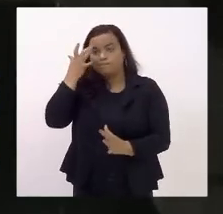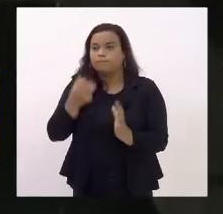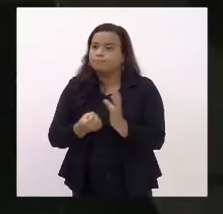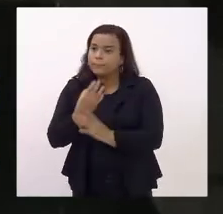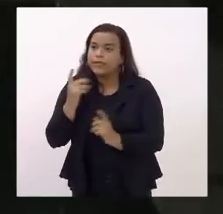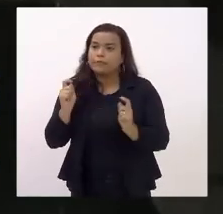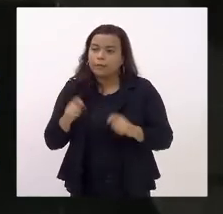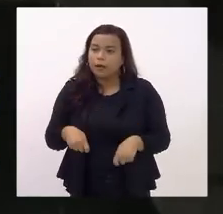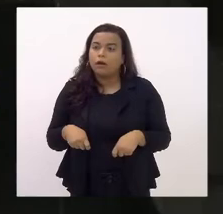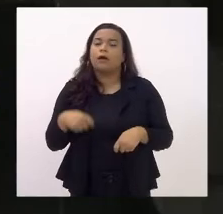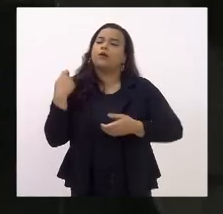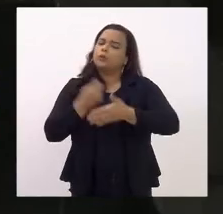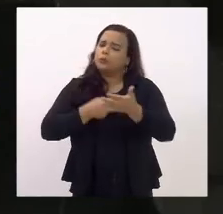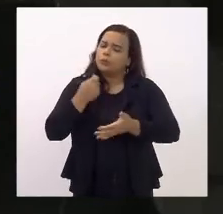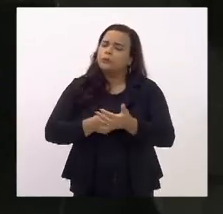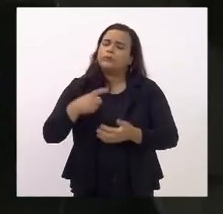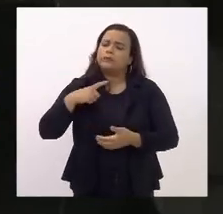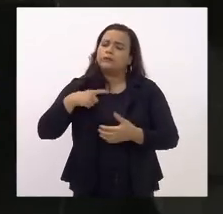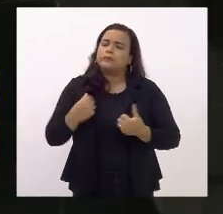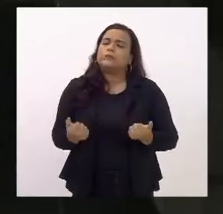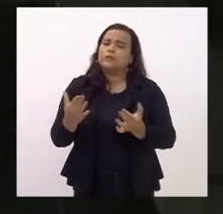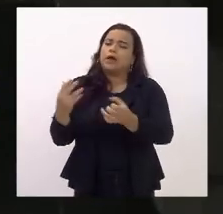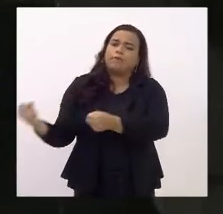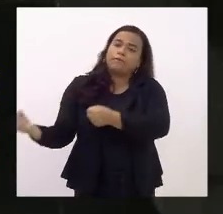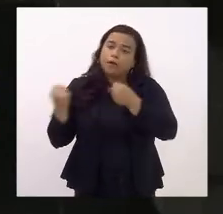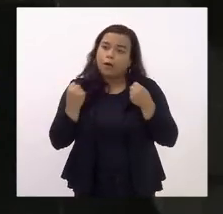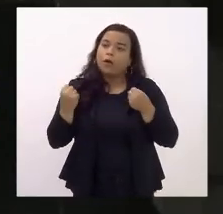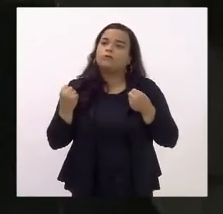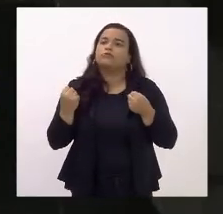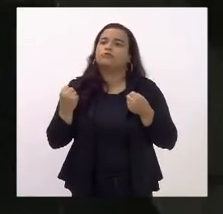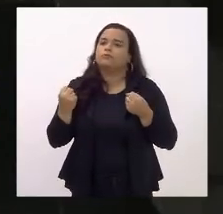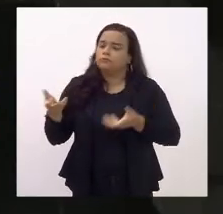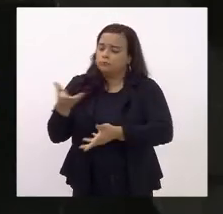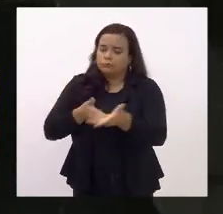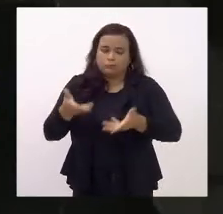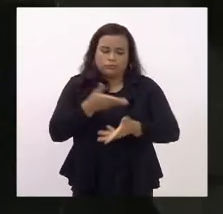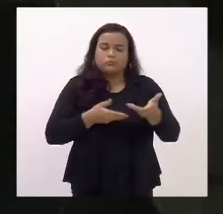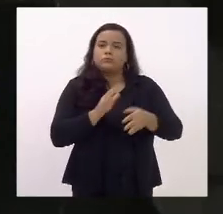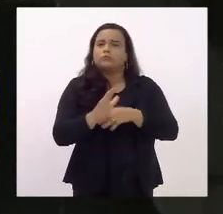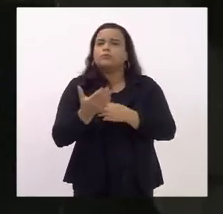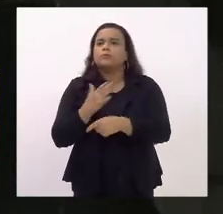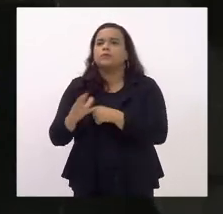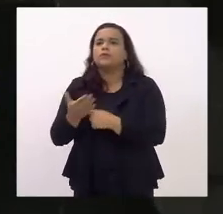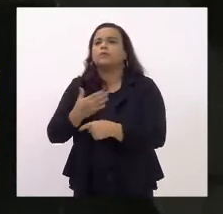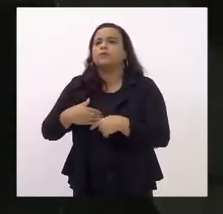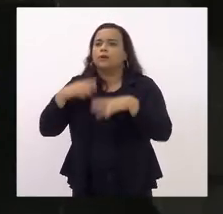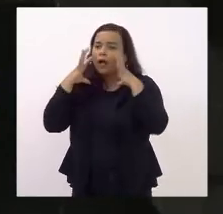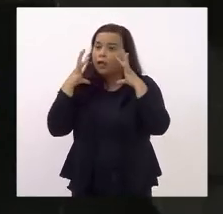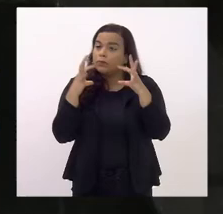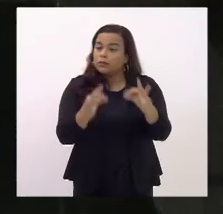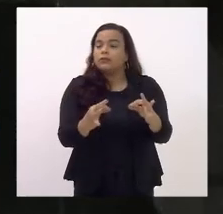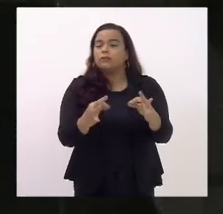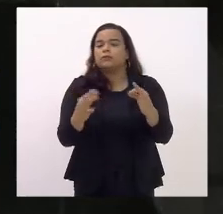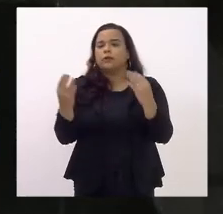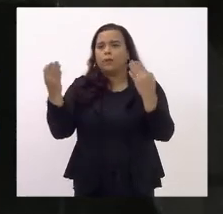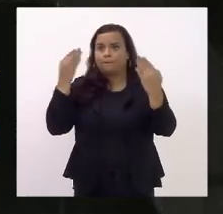que temos travado para fortalecer a rede substitutiva, a rede de atenção psicossocial, sobretudo neste